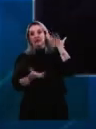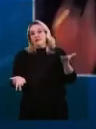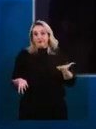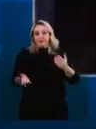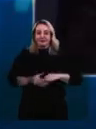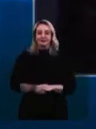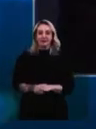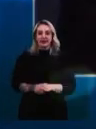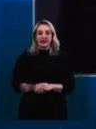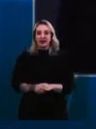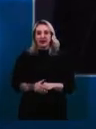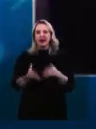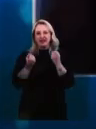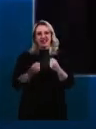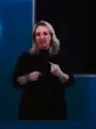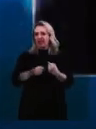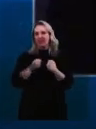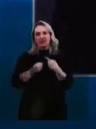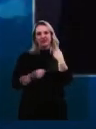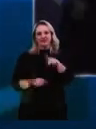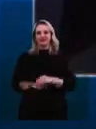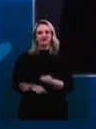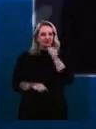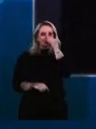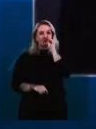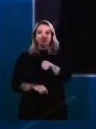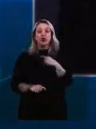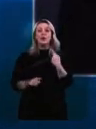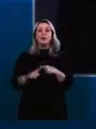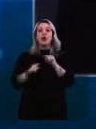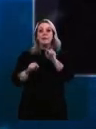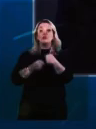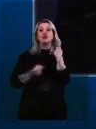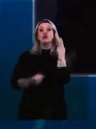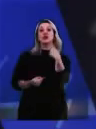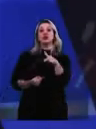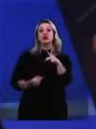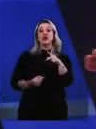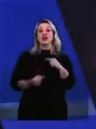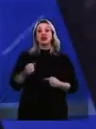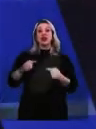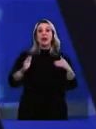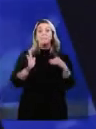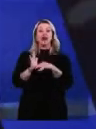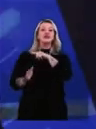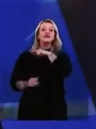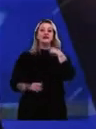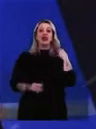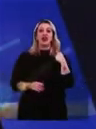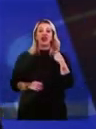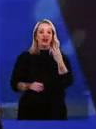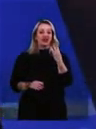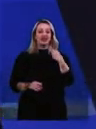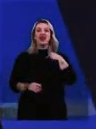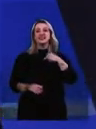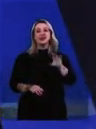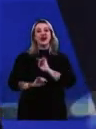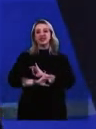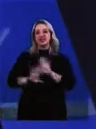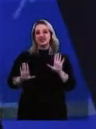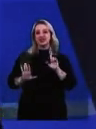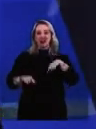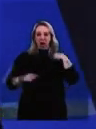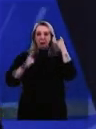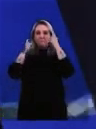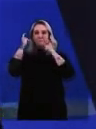Bom, eu não vou cair na sua provocação, porque a sua provocação em debate tem prazo de validade, só dura 3 semanas. Eu